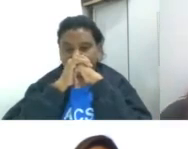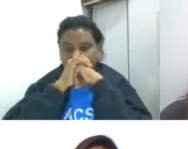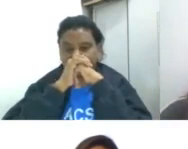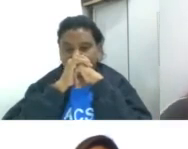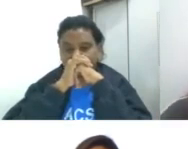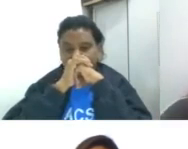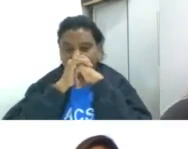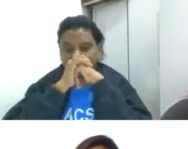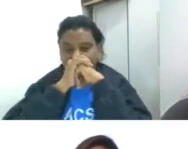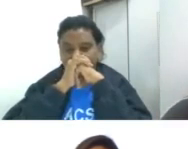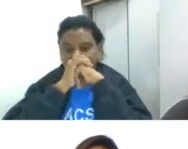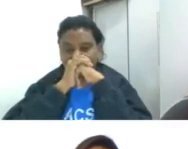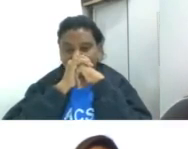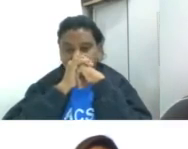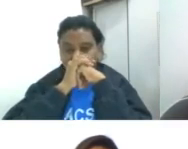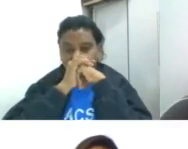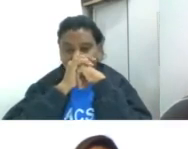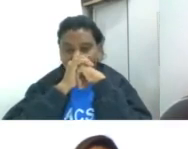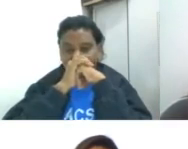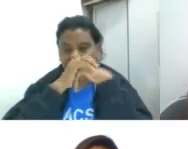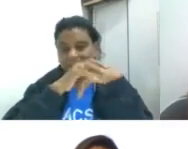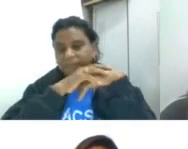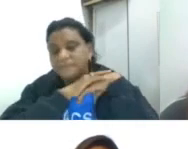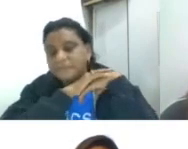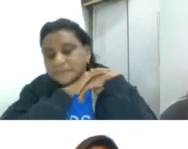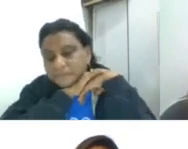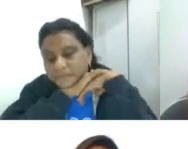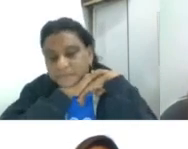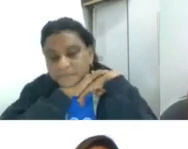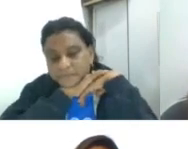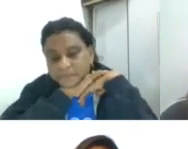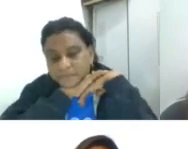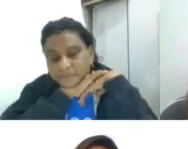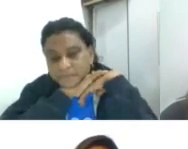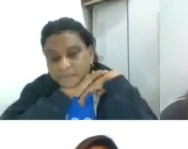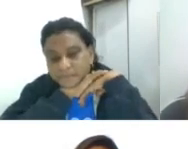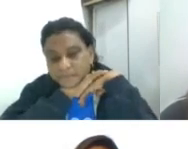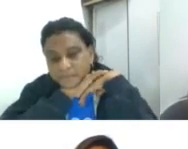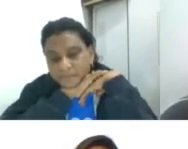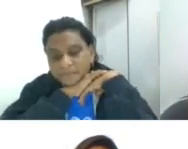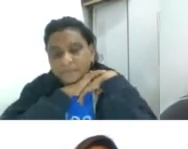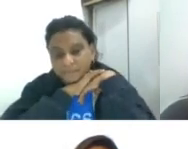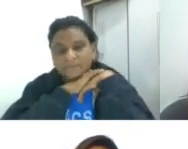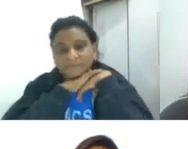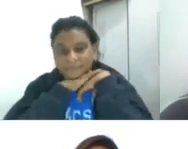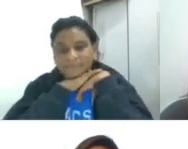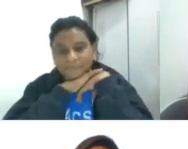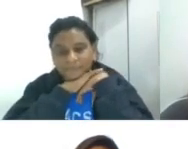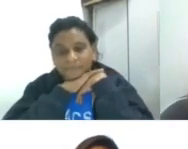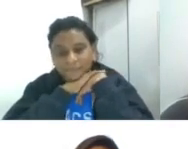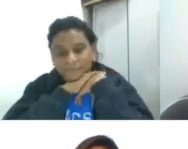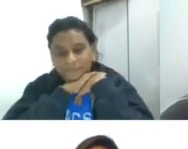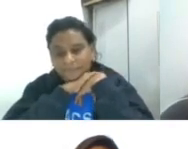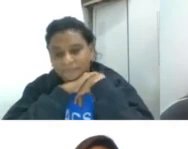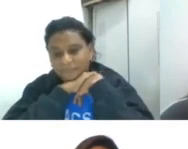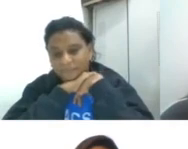orientações que eu posso fazer enquanto a gente comentar de saúde essas informações estão todas disponíveis na cartilha do ACS a